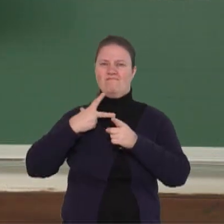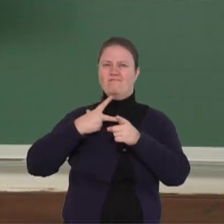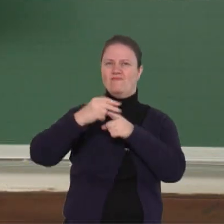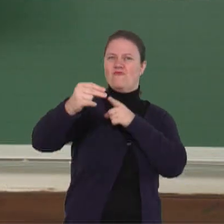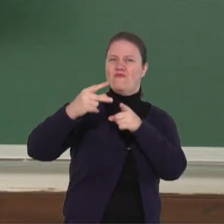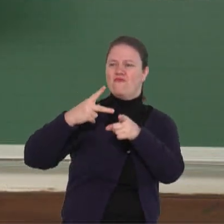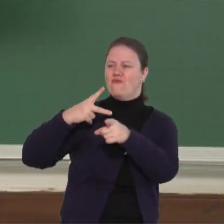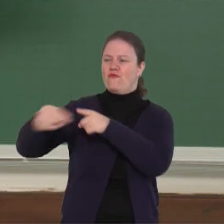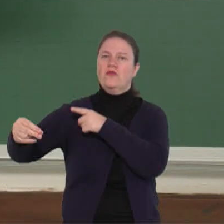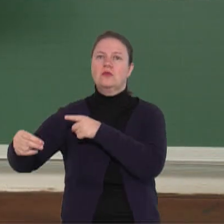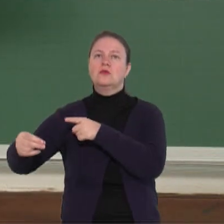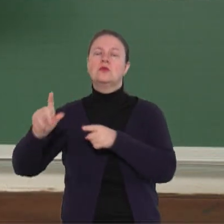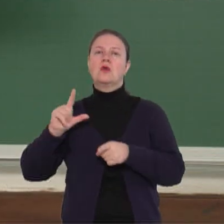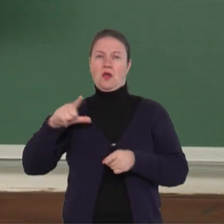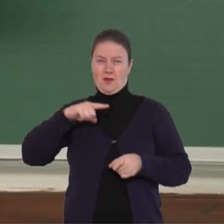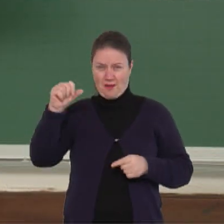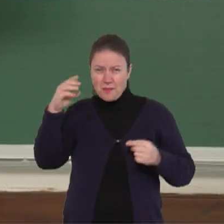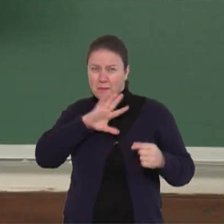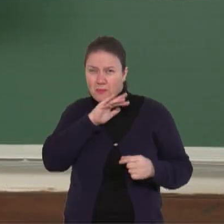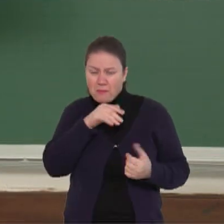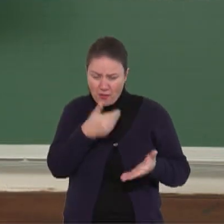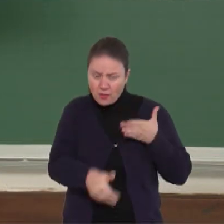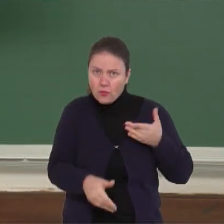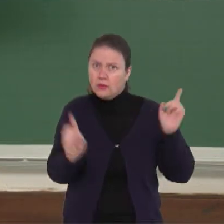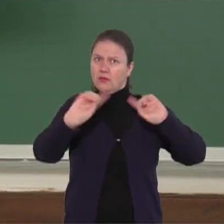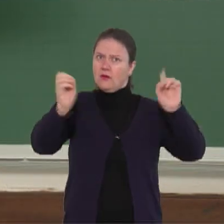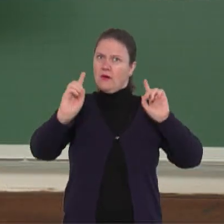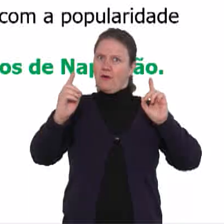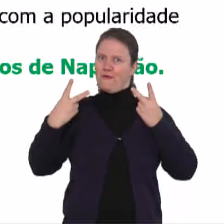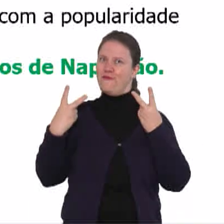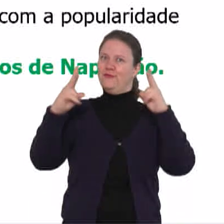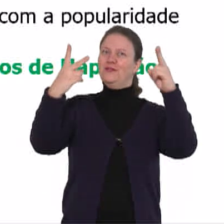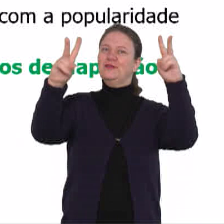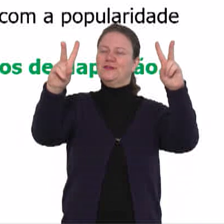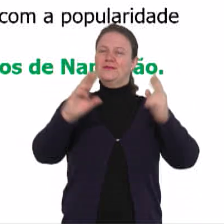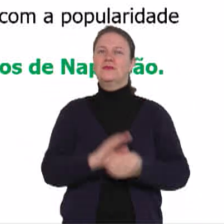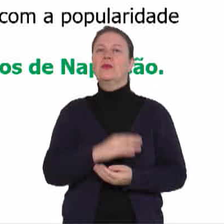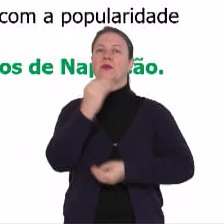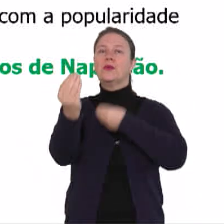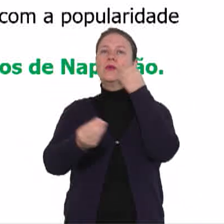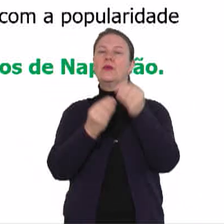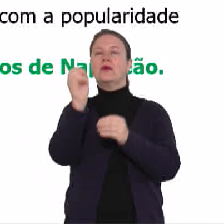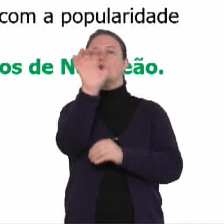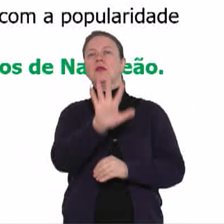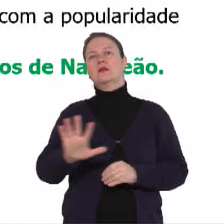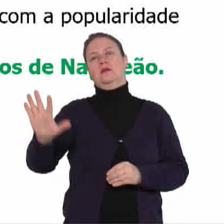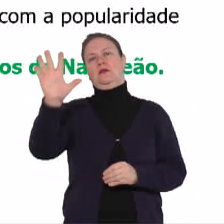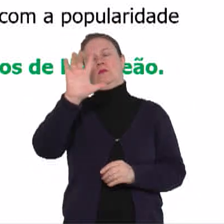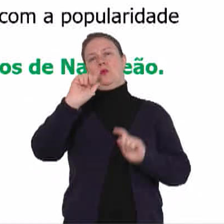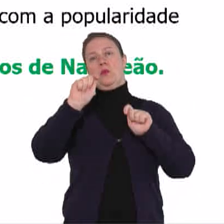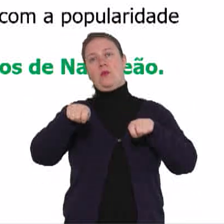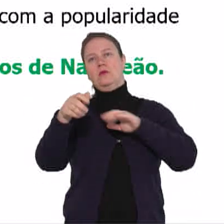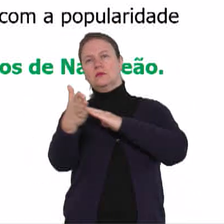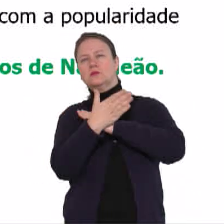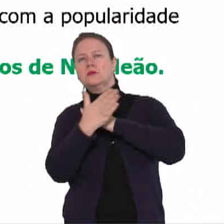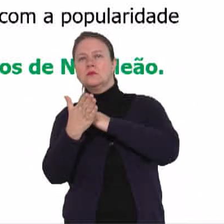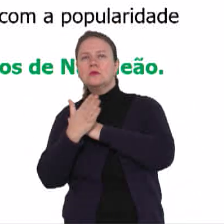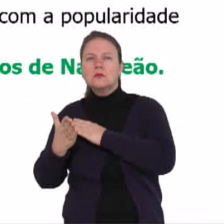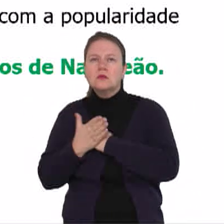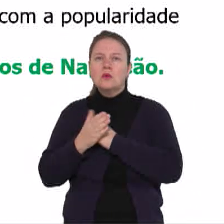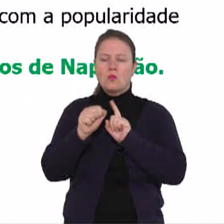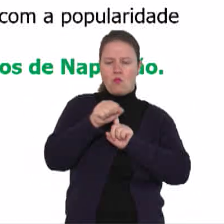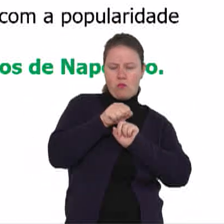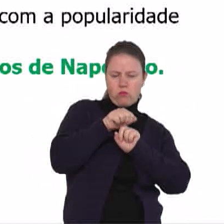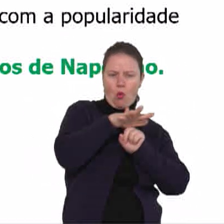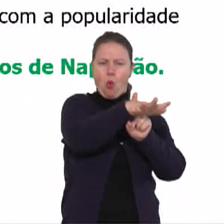Né? Aqui ele não está parecendo um derrotado, está parecendo um vitorioso. Como esta imagem pode ter colaborado para a popularidade de